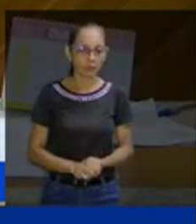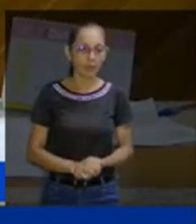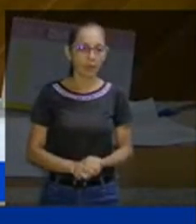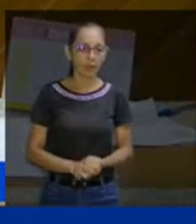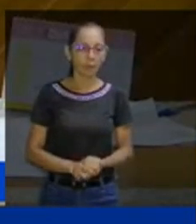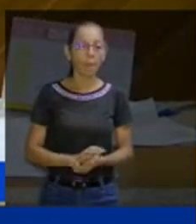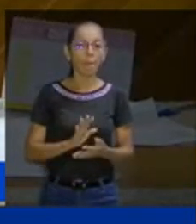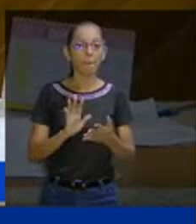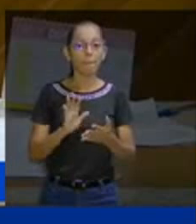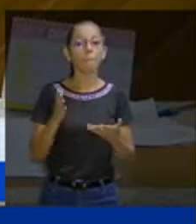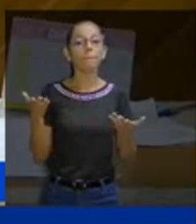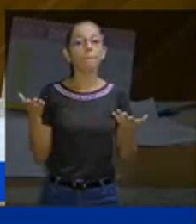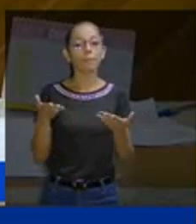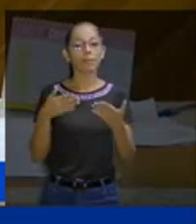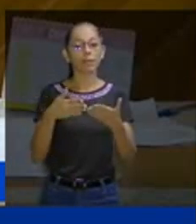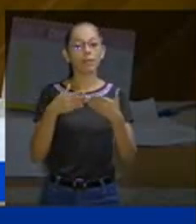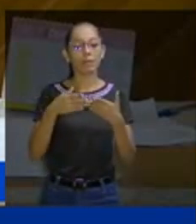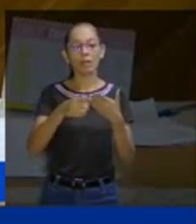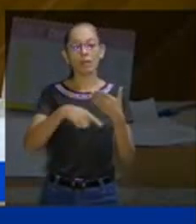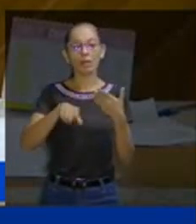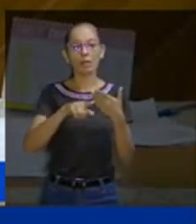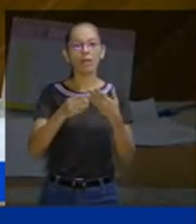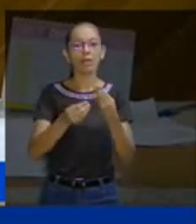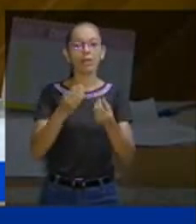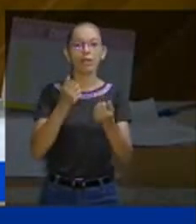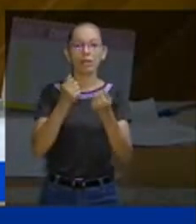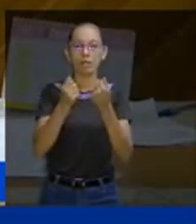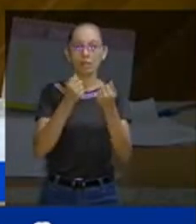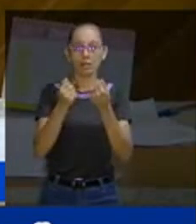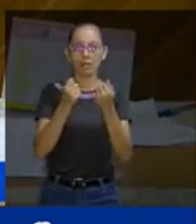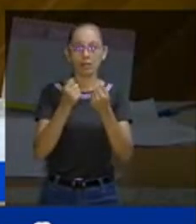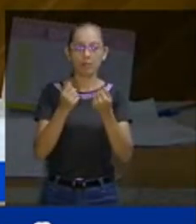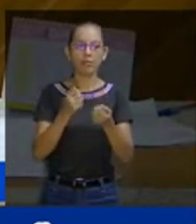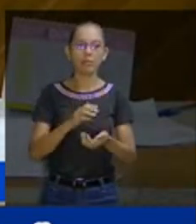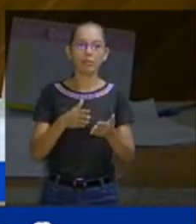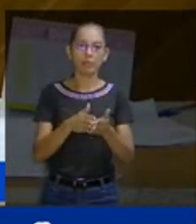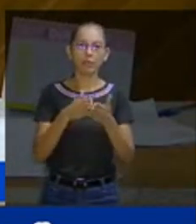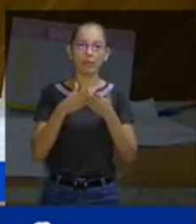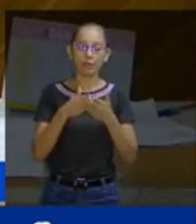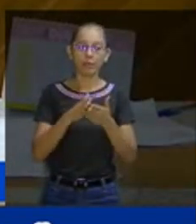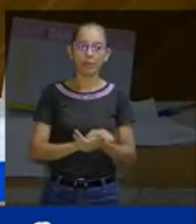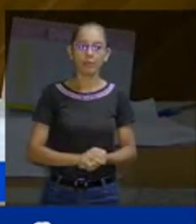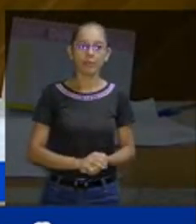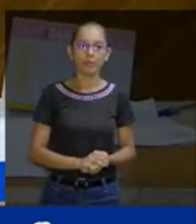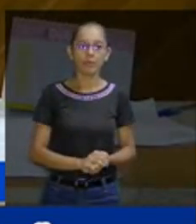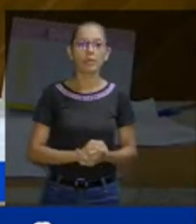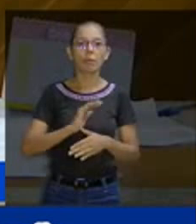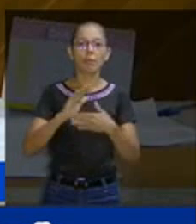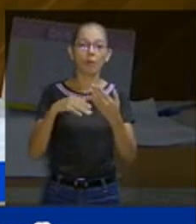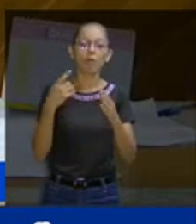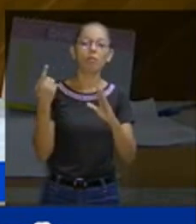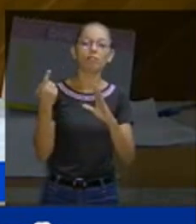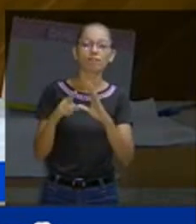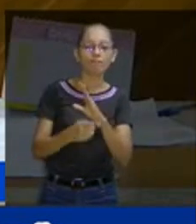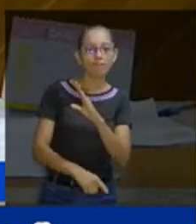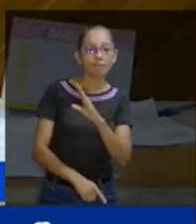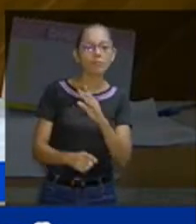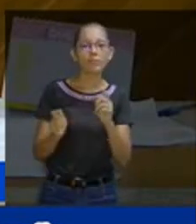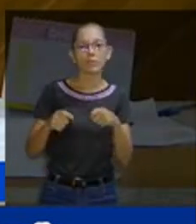colegas avaliassem, não é? E depois a gente se debruça mais sobre essa matéria. Mas eu acho